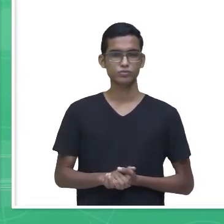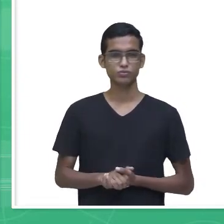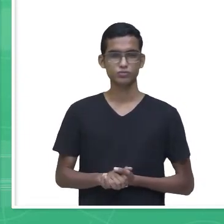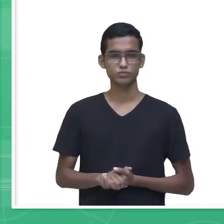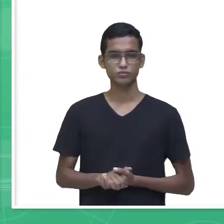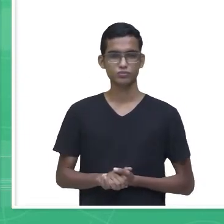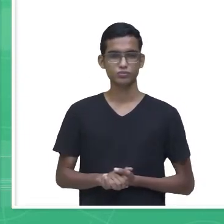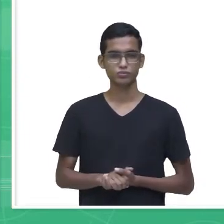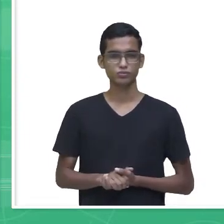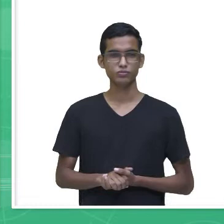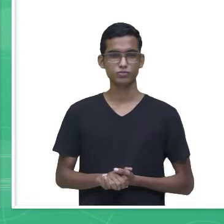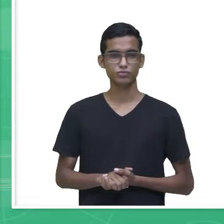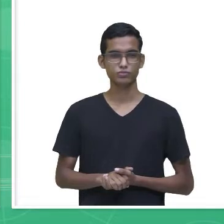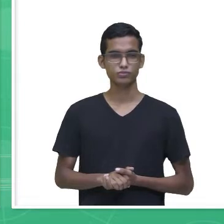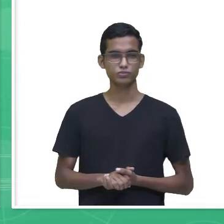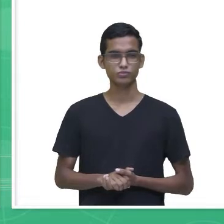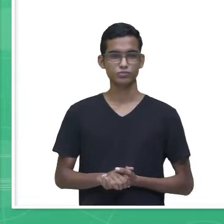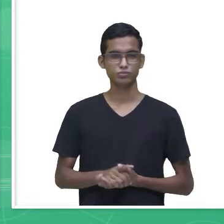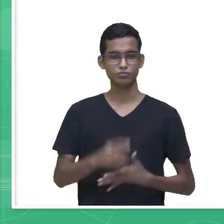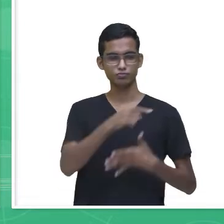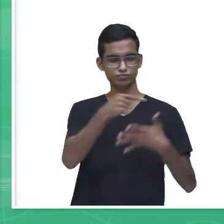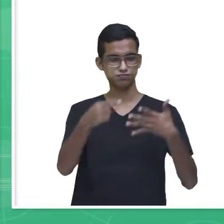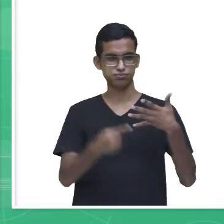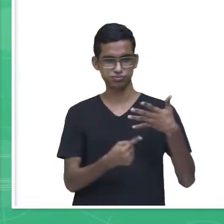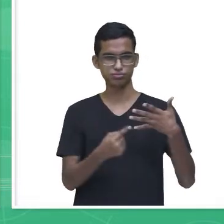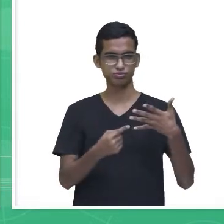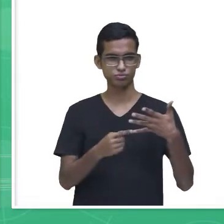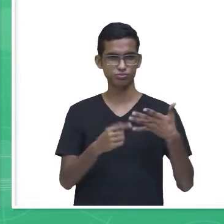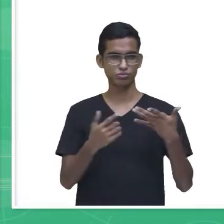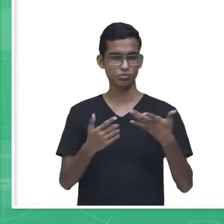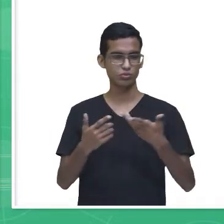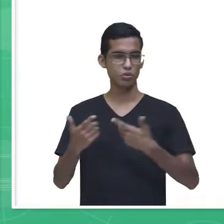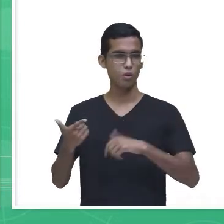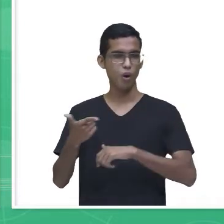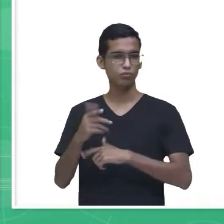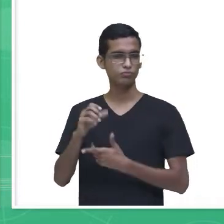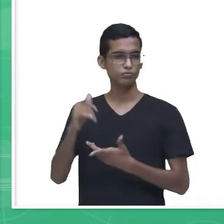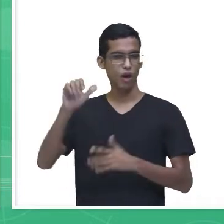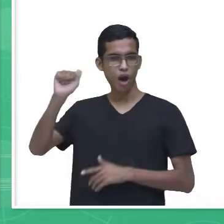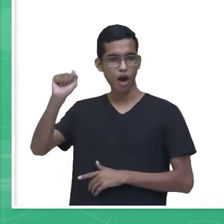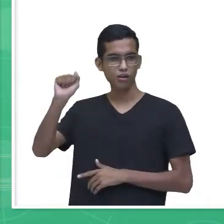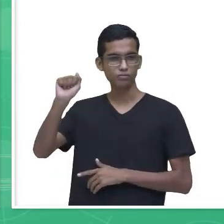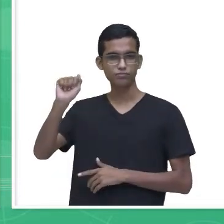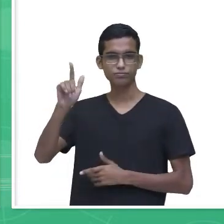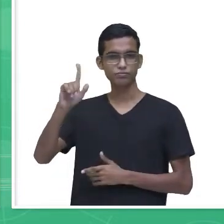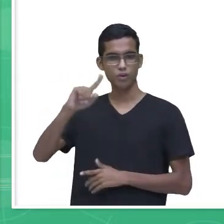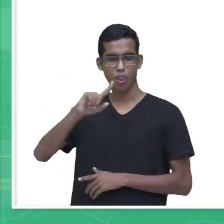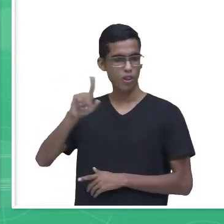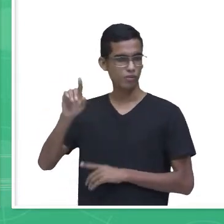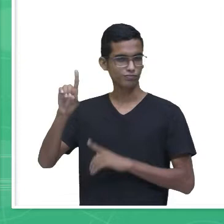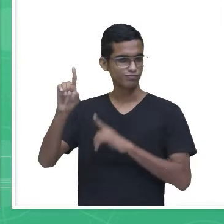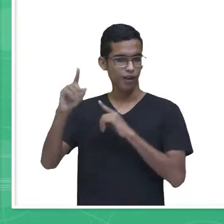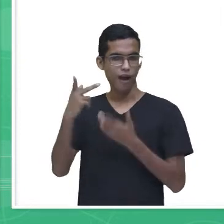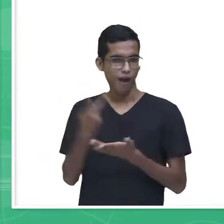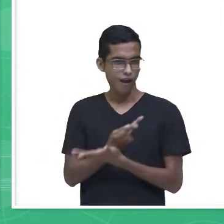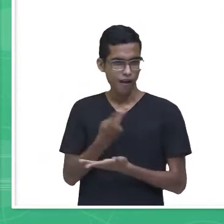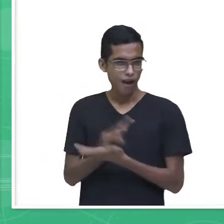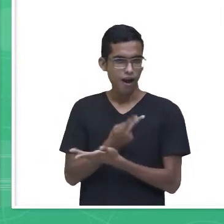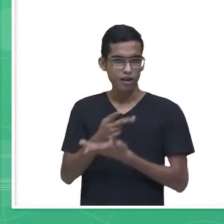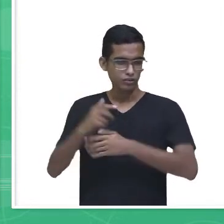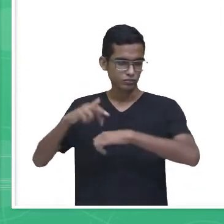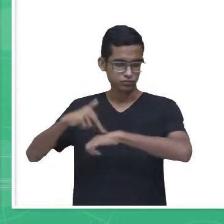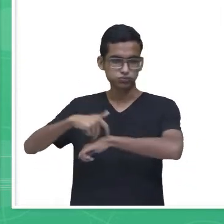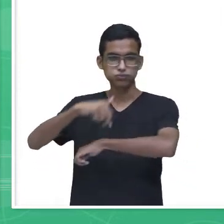alternativas. Isso, ó, ginástica olímpica ou artística, né? Essa já está eliminada. Se a gente for ver o enunciado, lá fala de dança,